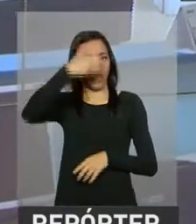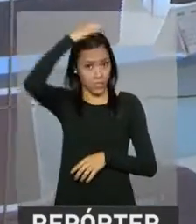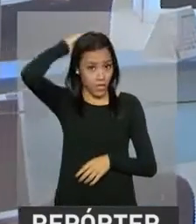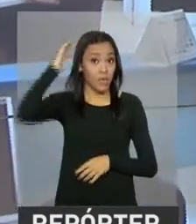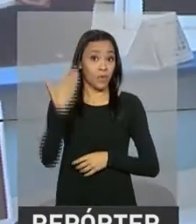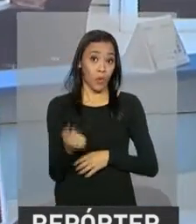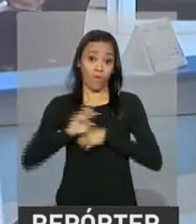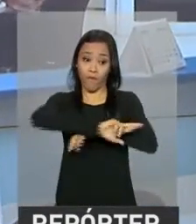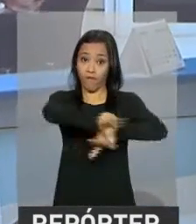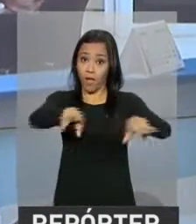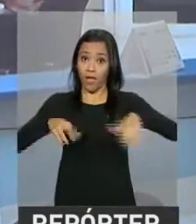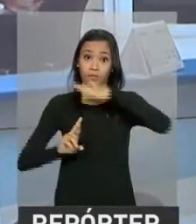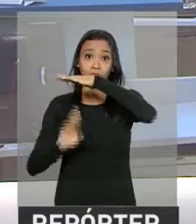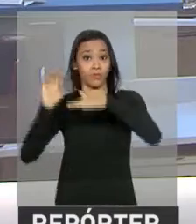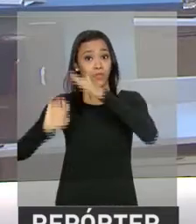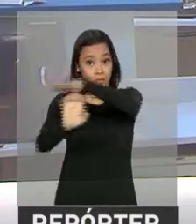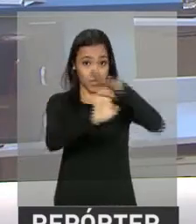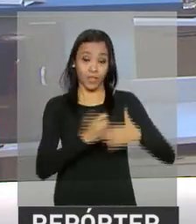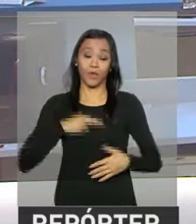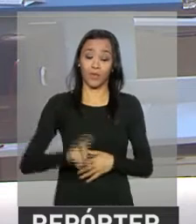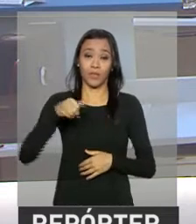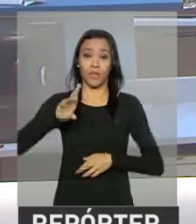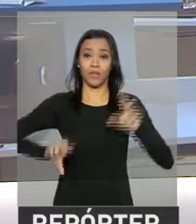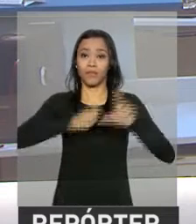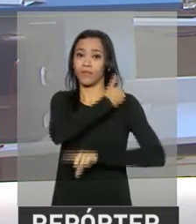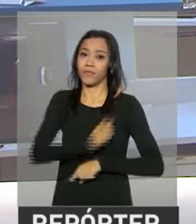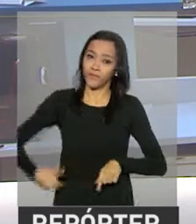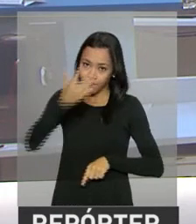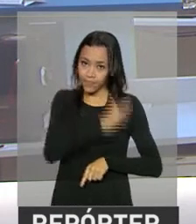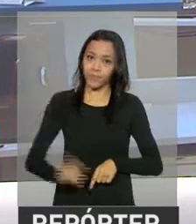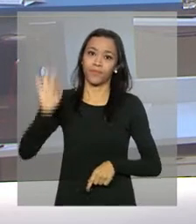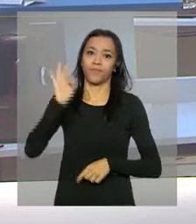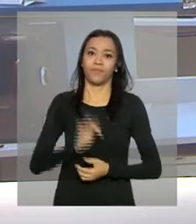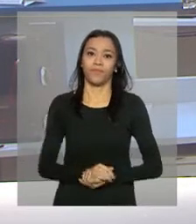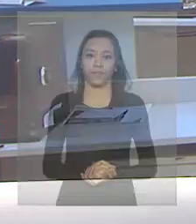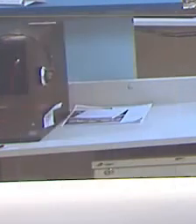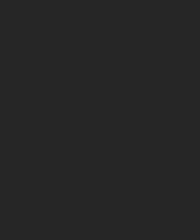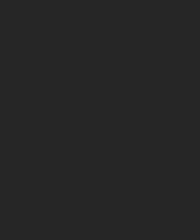Temer com os empresários. Continue com a gente, NBR, a TV do Governo Federal.